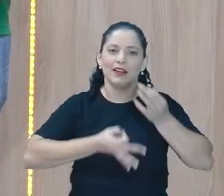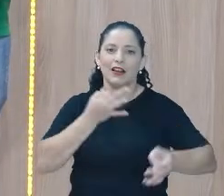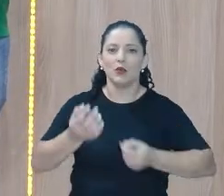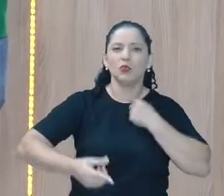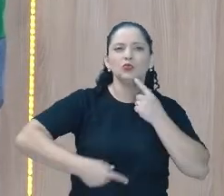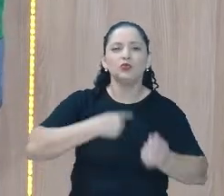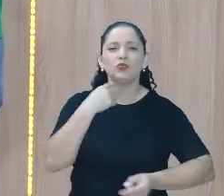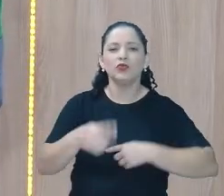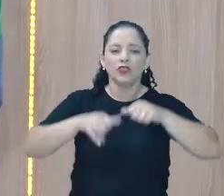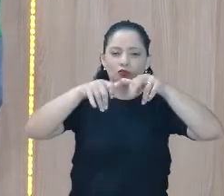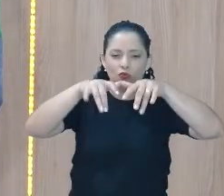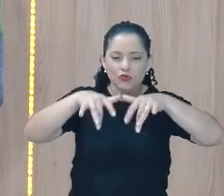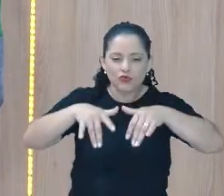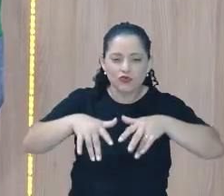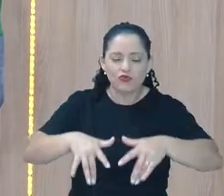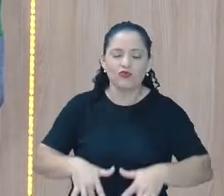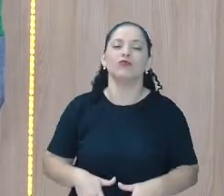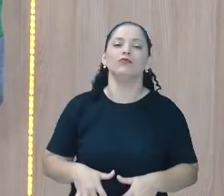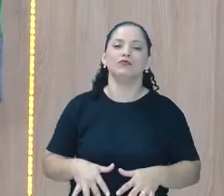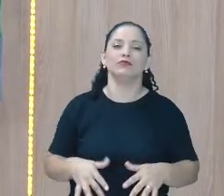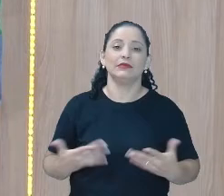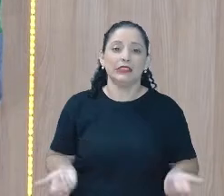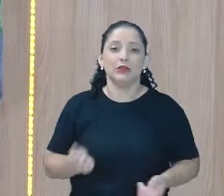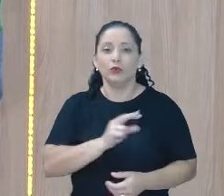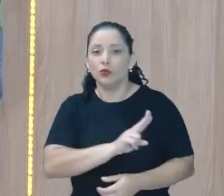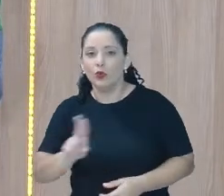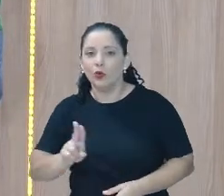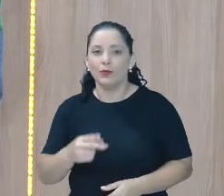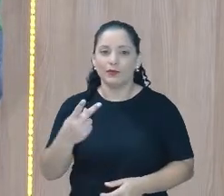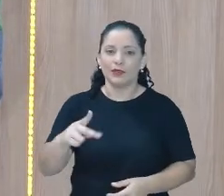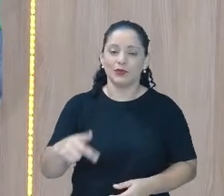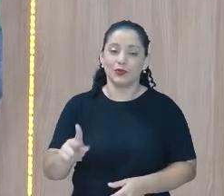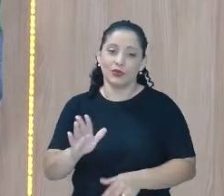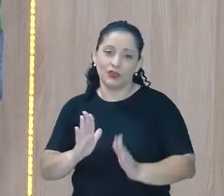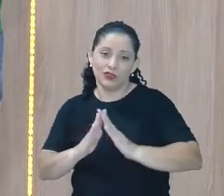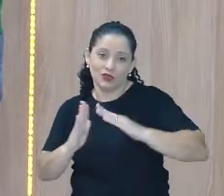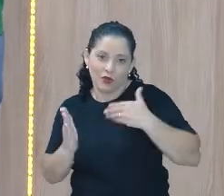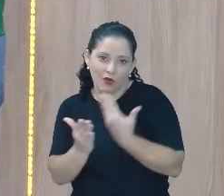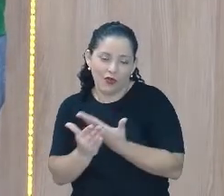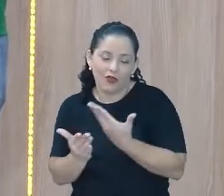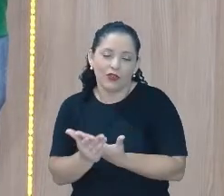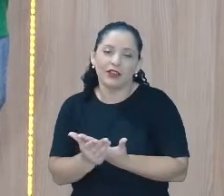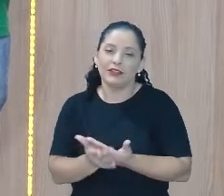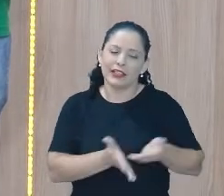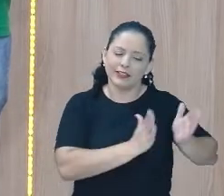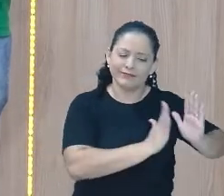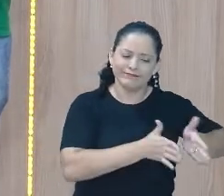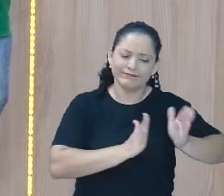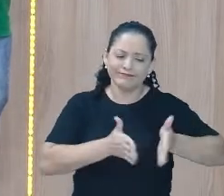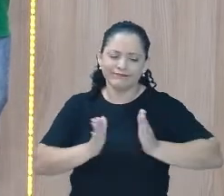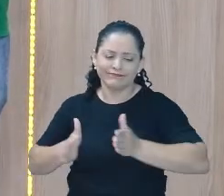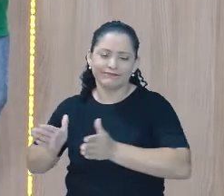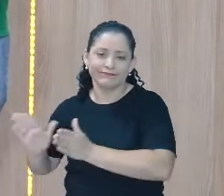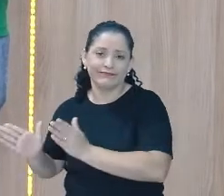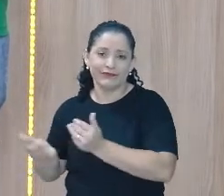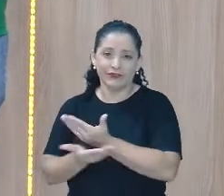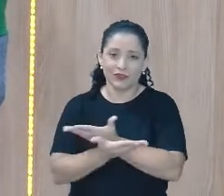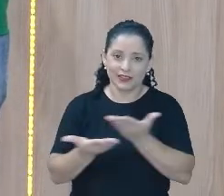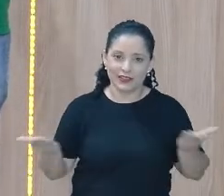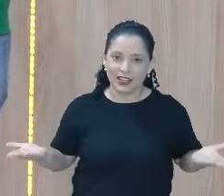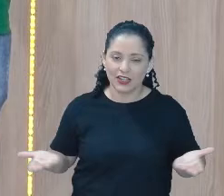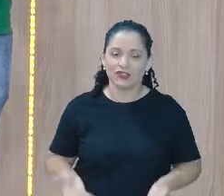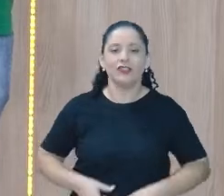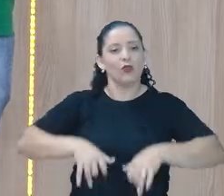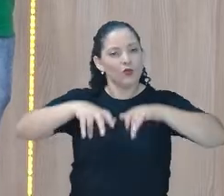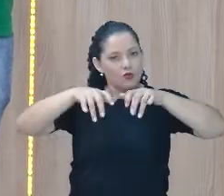parte, certo? Então isso é bastante importante para a gente também ver aí como é que está o acompanhamento, certo? De vocês aí. Então fala